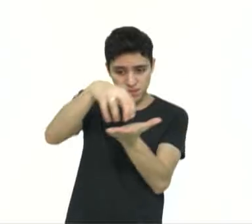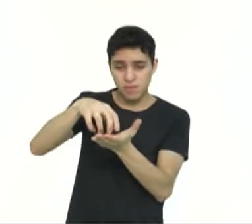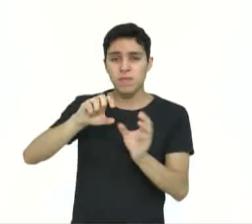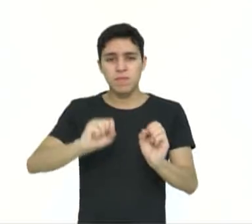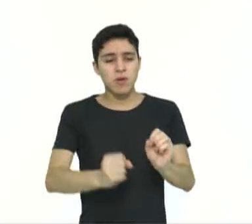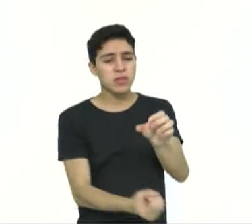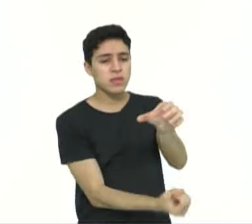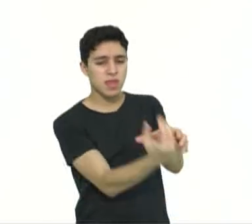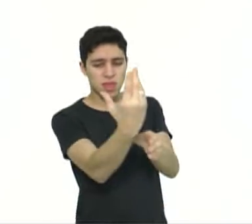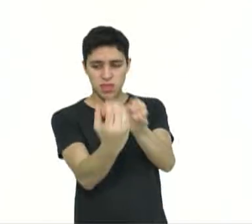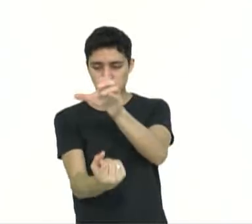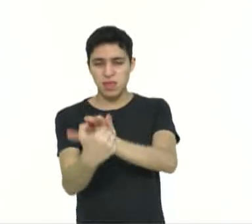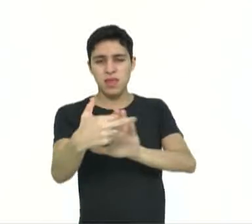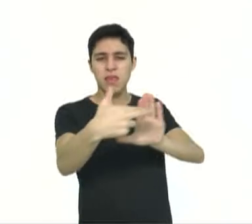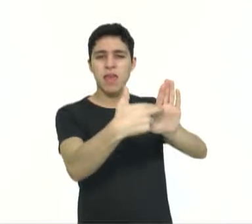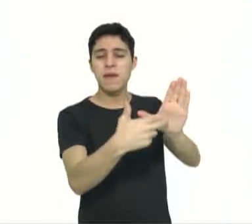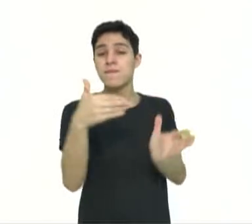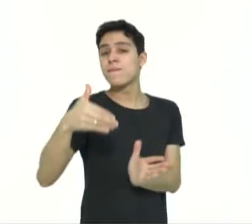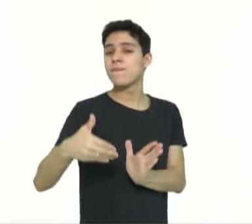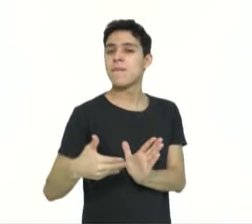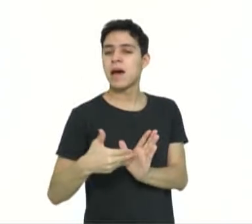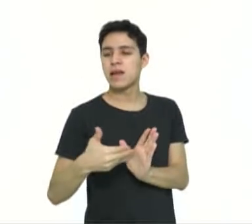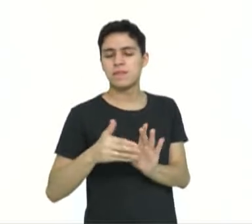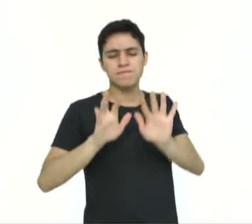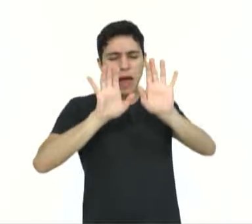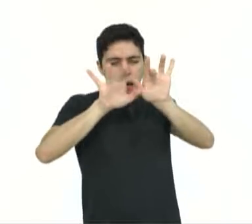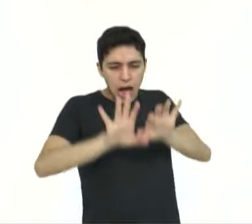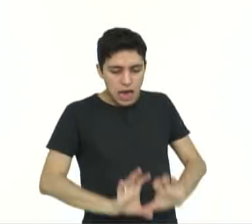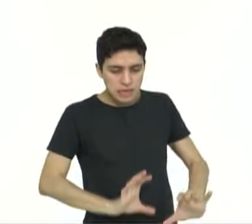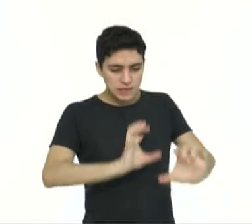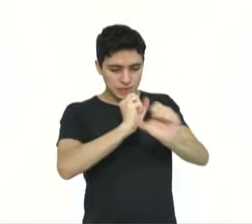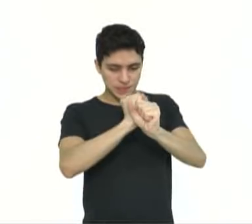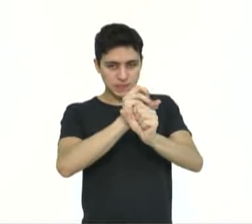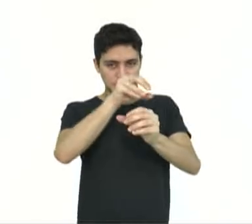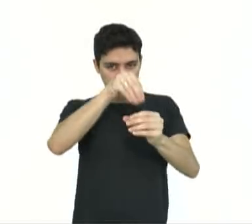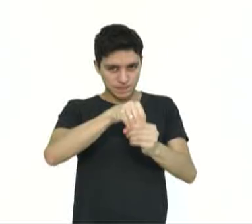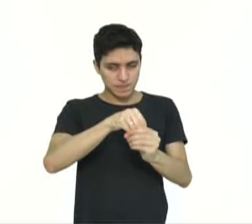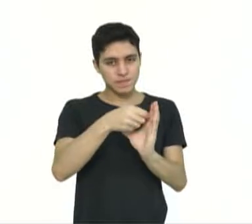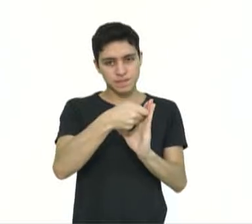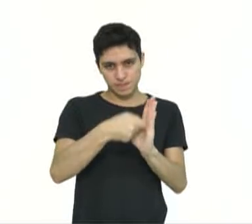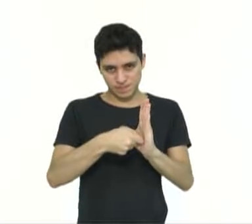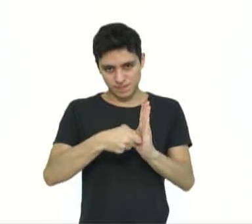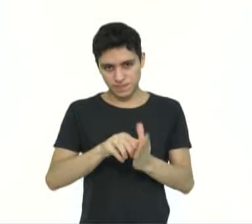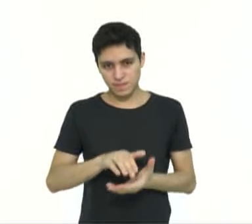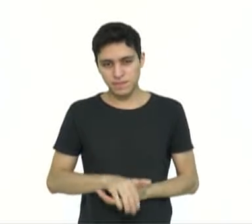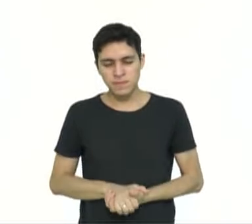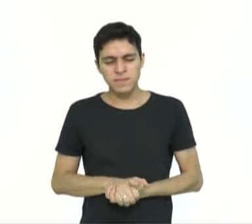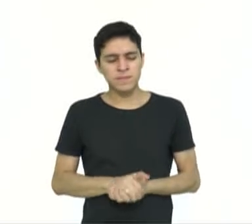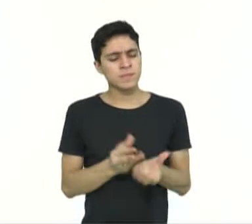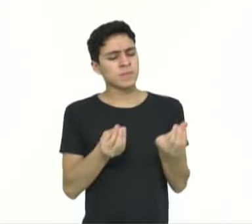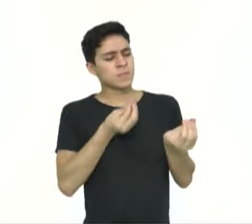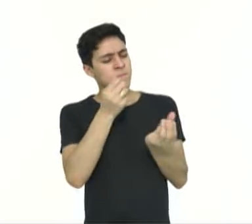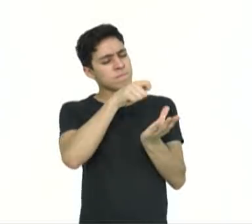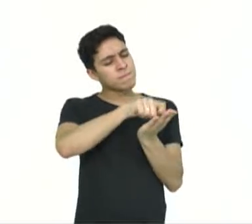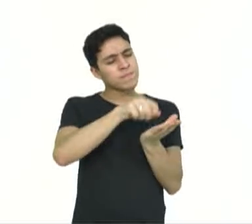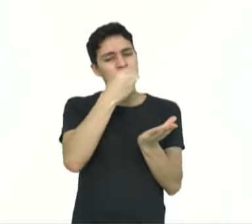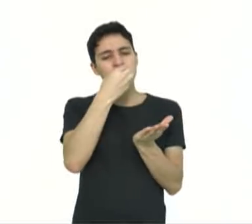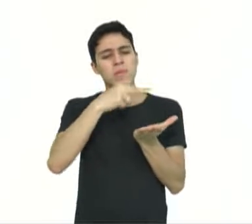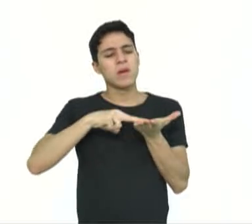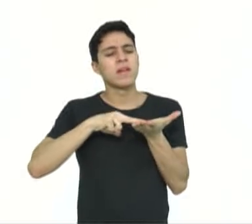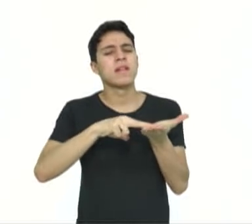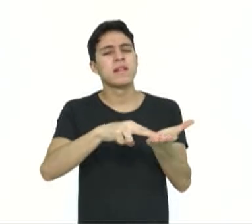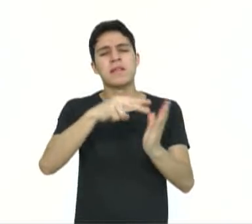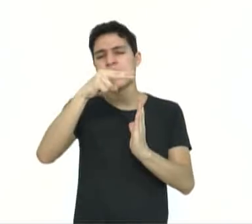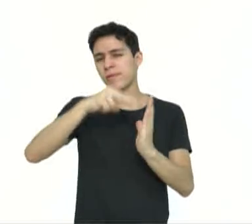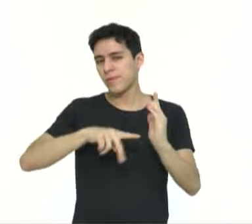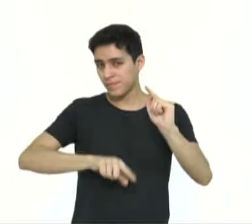definir a quantidade máxima de caracteres no texto. Para escrever uma boa carta do